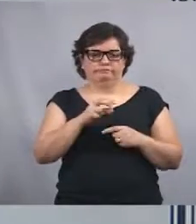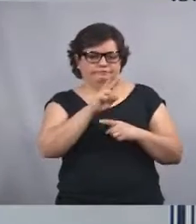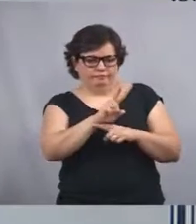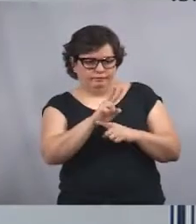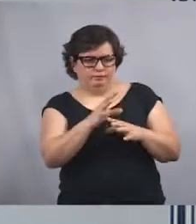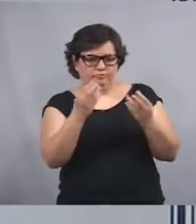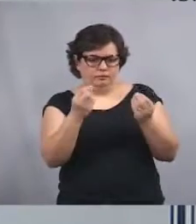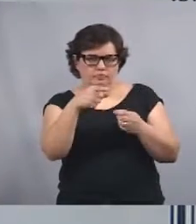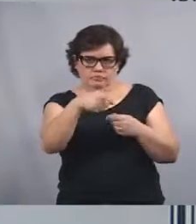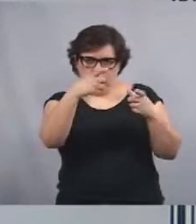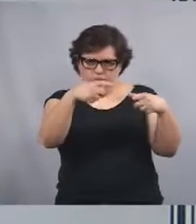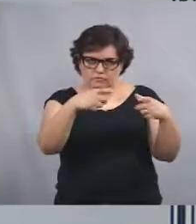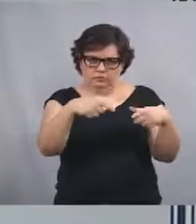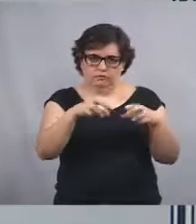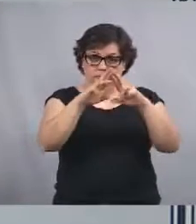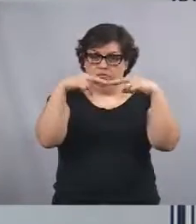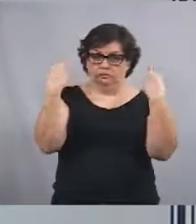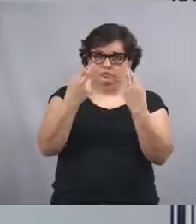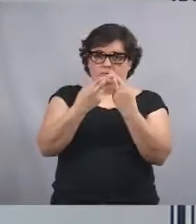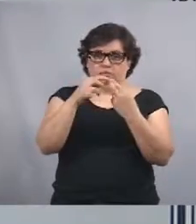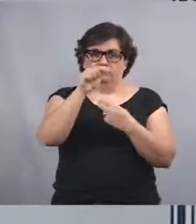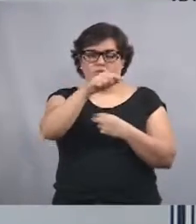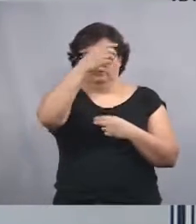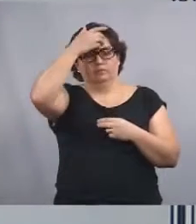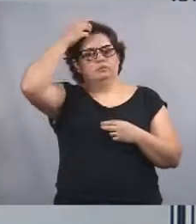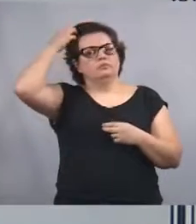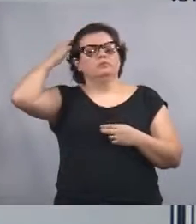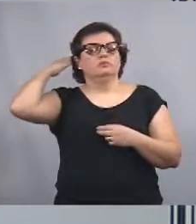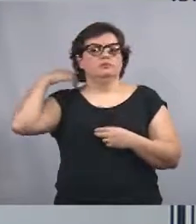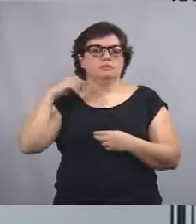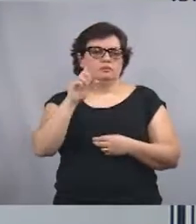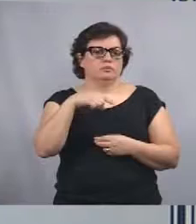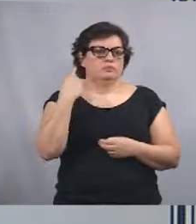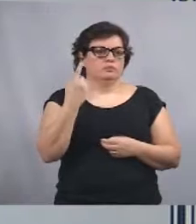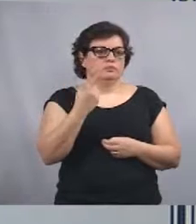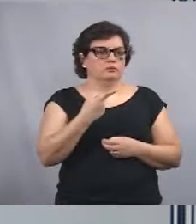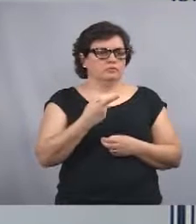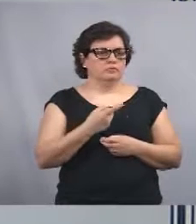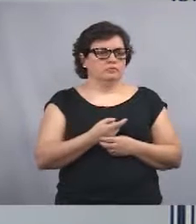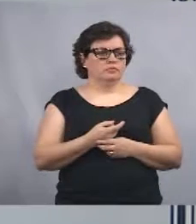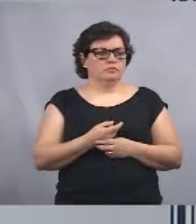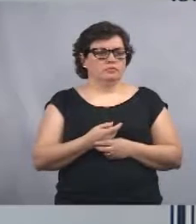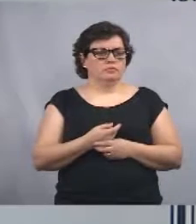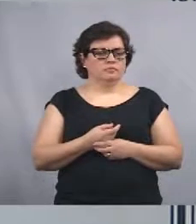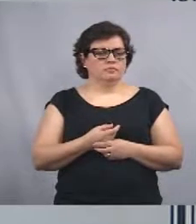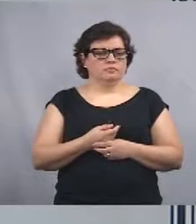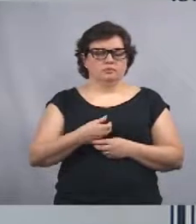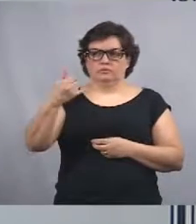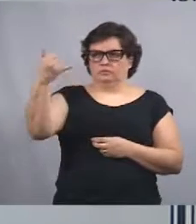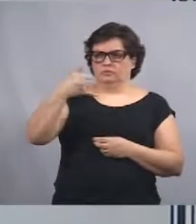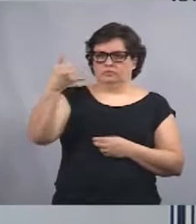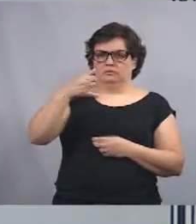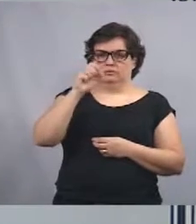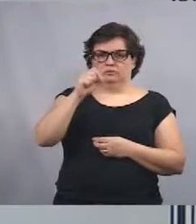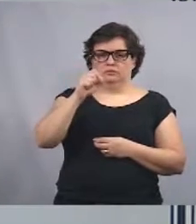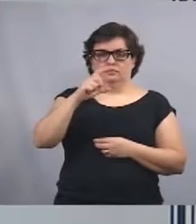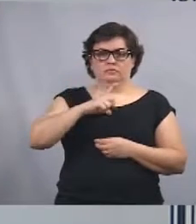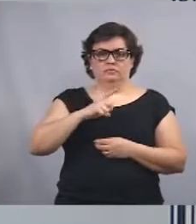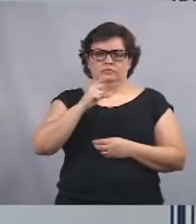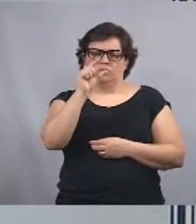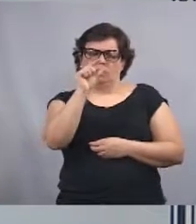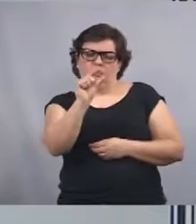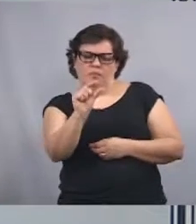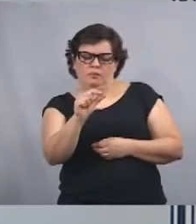região, e em reuniões ali nós fomos informados de que há uma pequena vicinal, uma estrada,